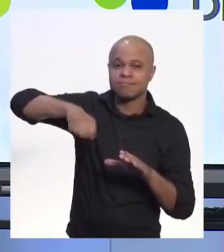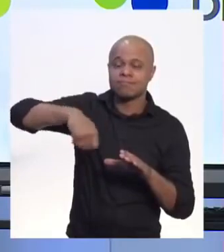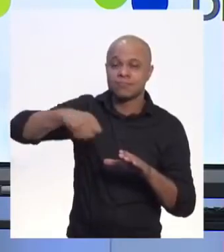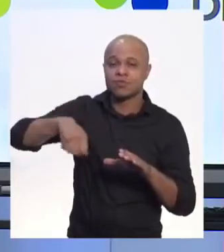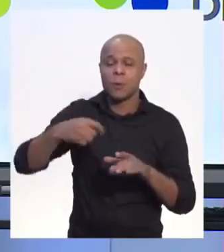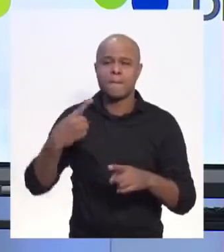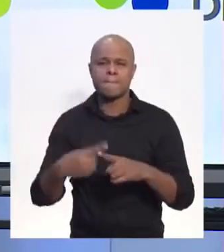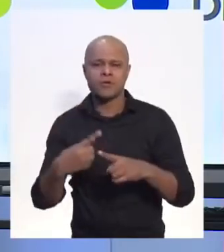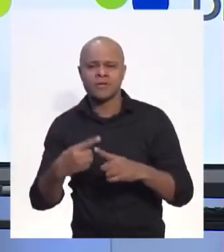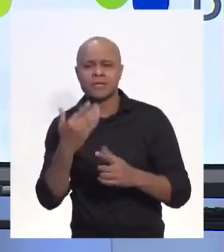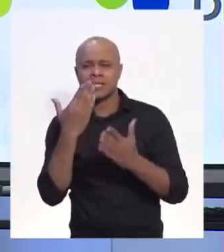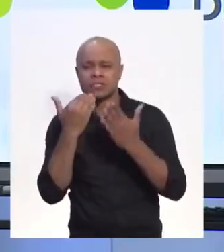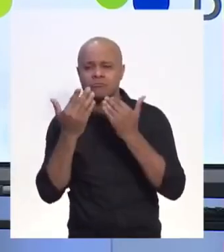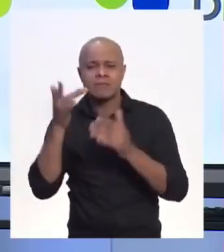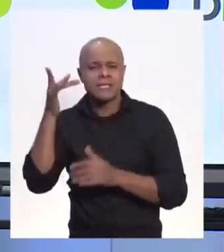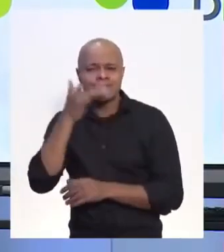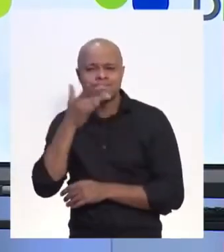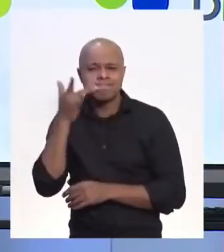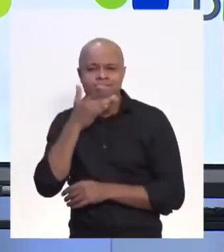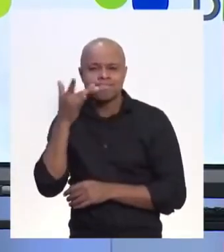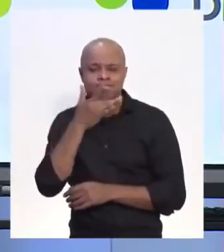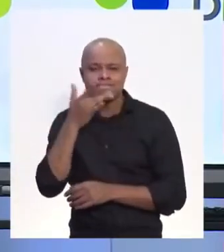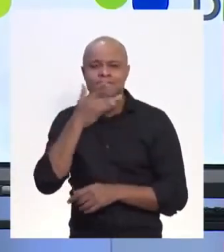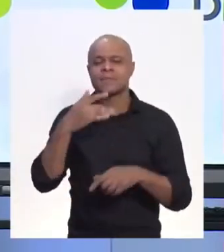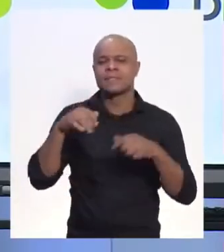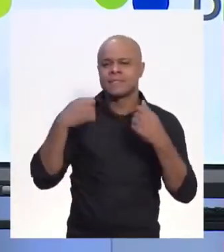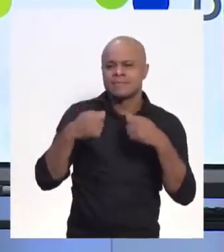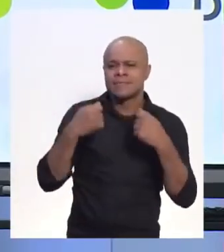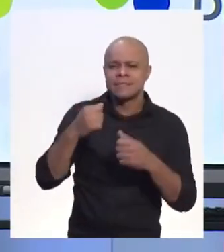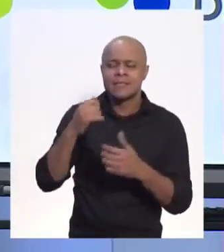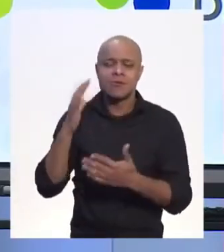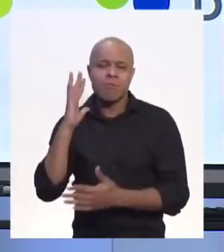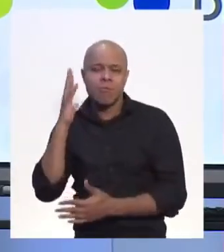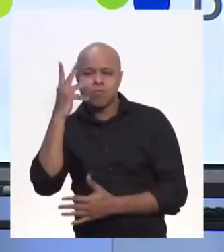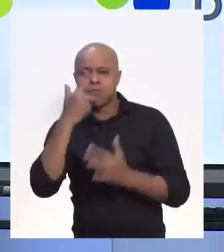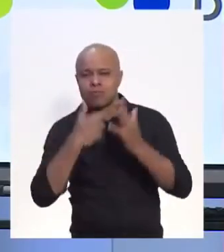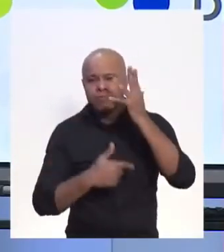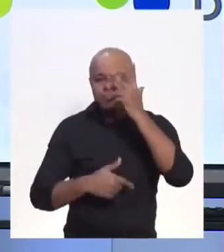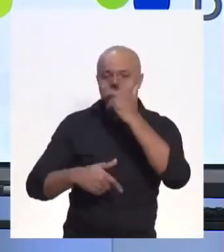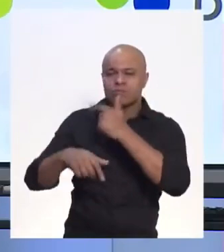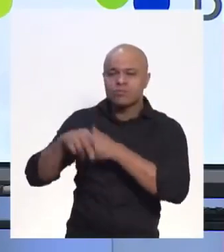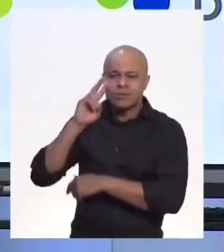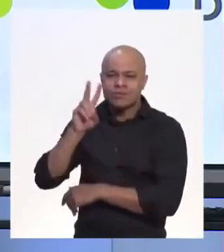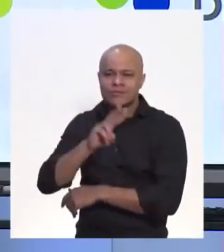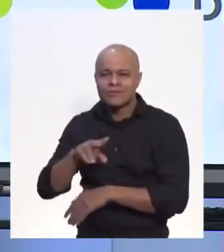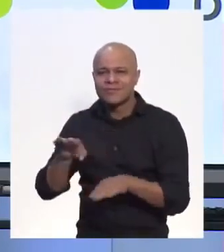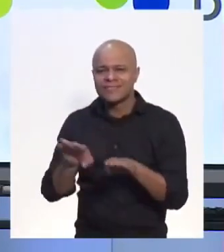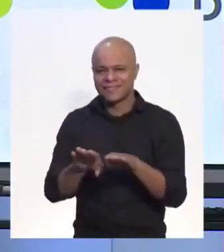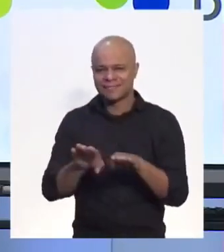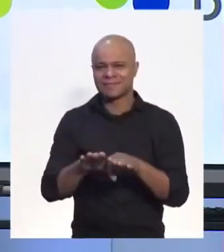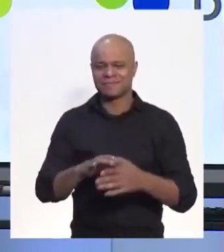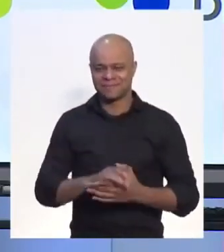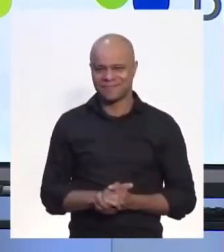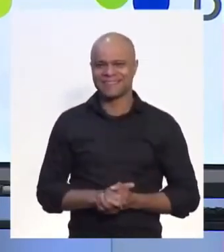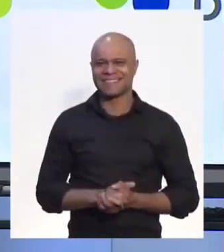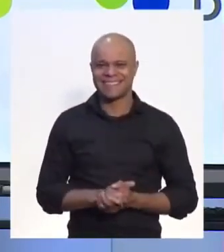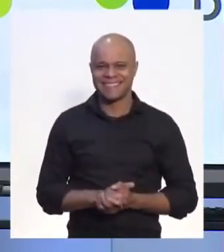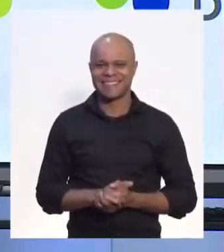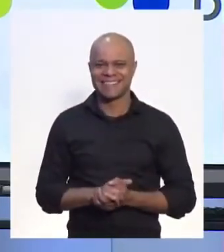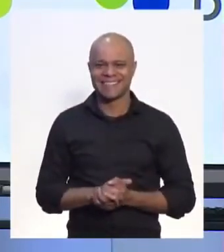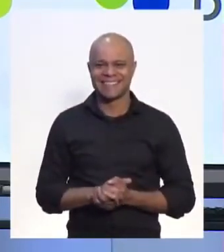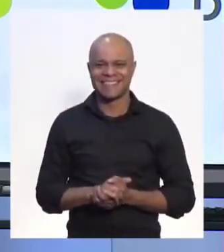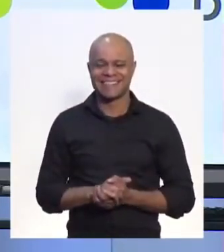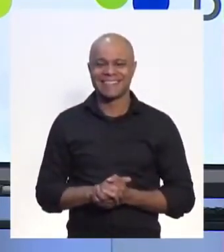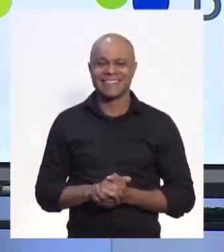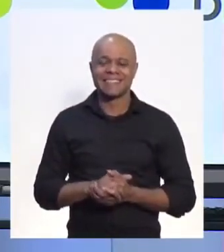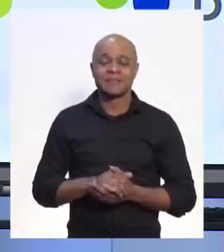a comida, além do sabor, ela tem que ter aquele apelo, tem que ter aquele atrativo visual. Não é? E o